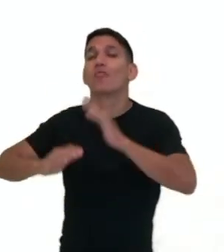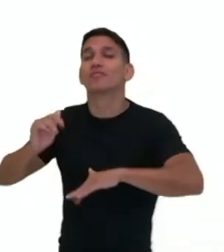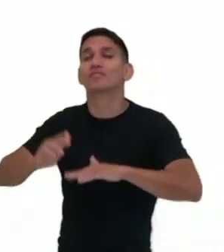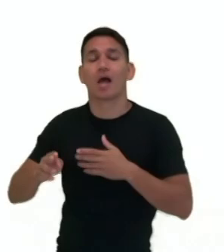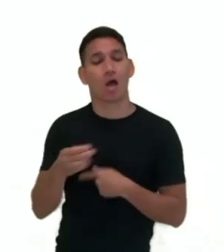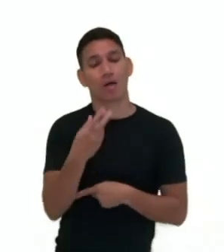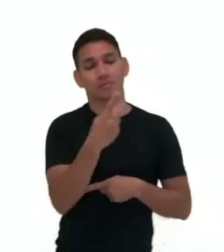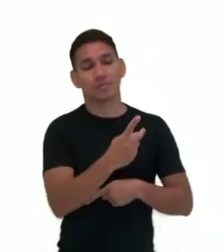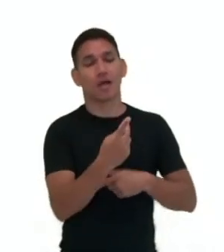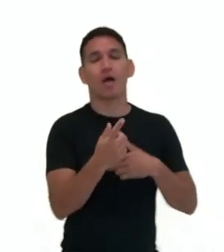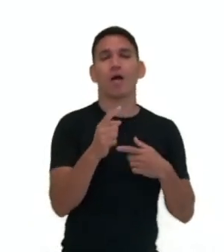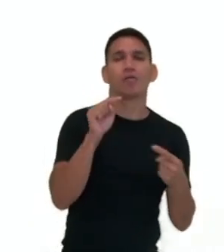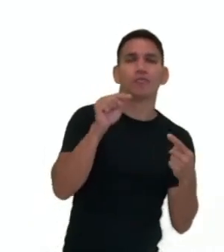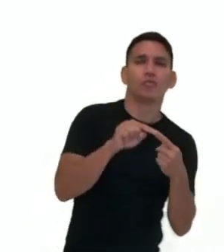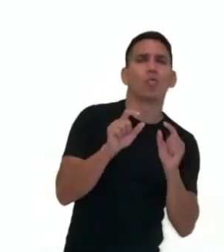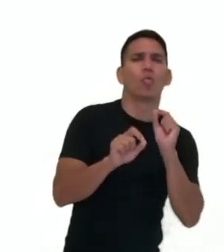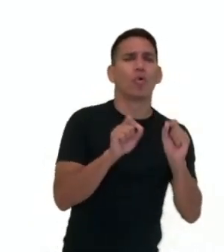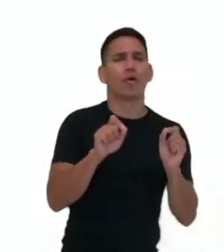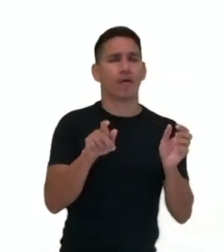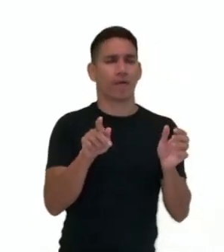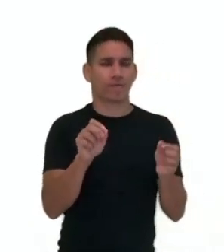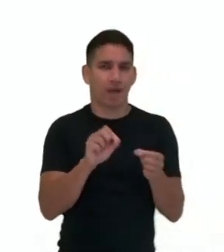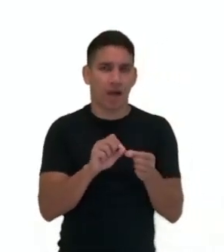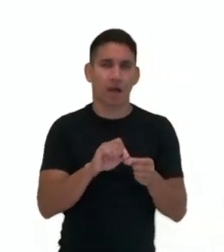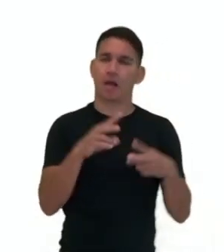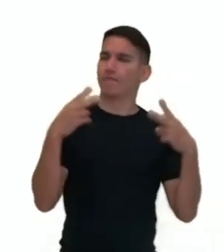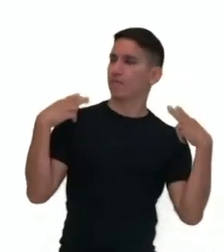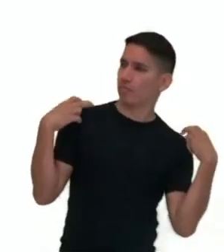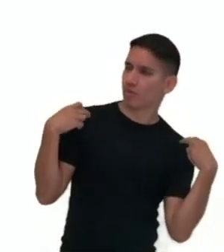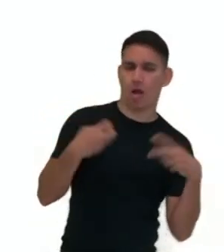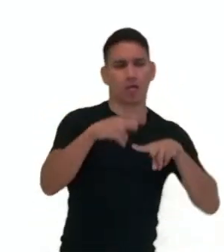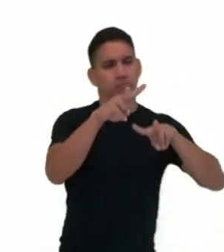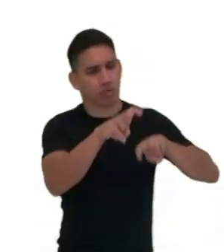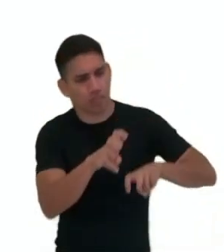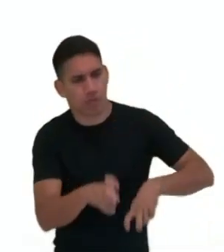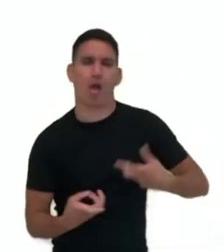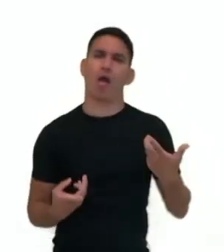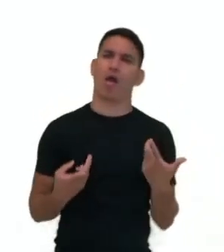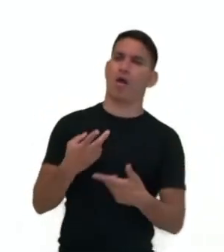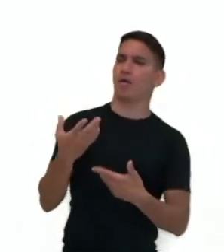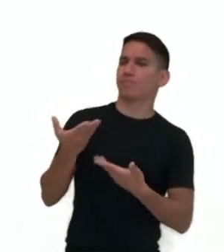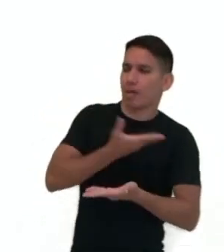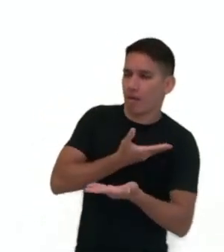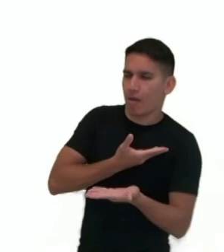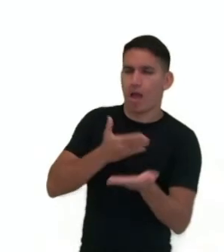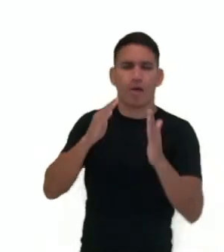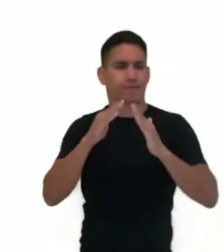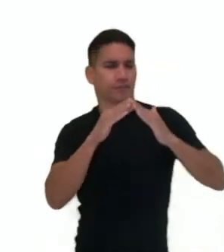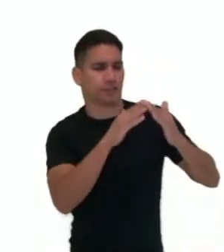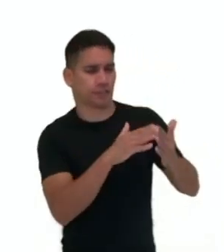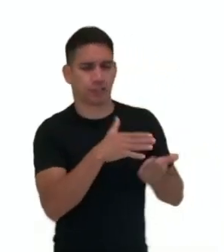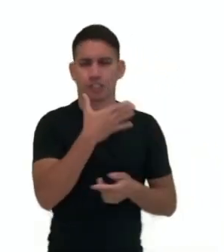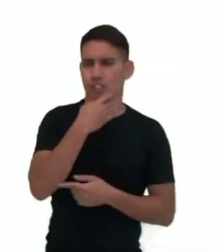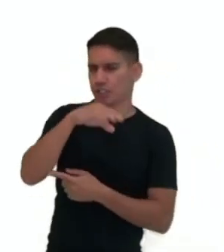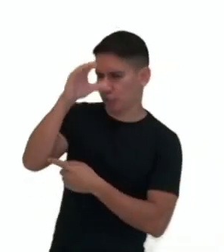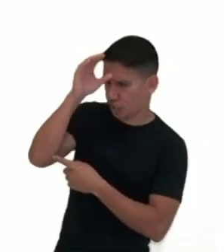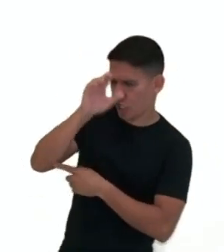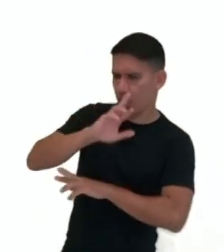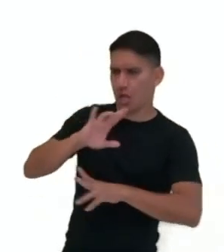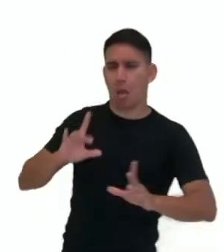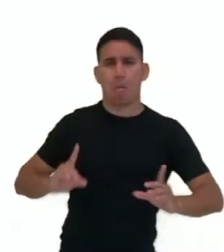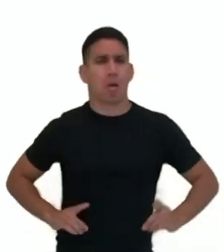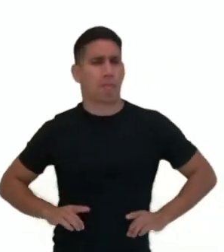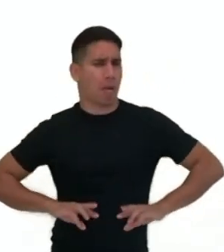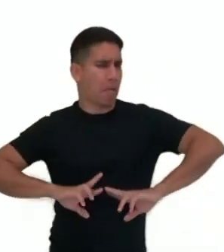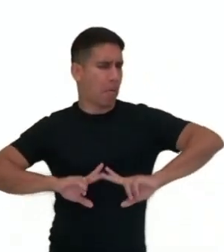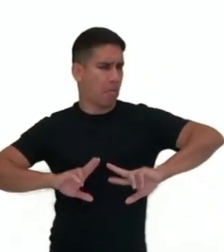função ou pelo parentesco, né? Motorista, fazendeiro, comadre, vizinho, tio, primo e assim por diante,